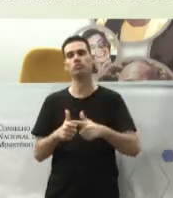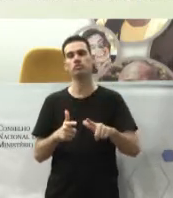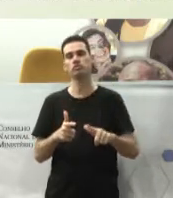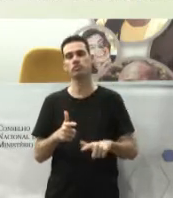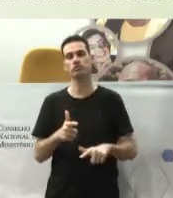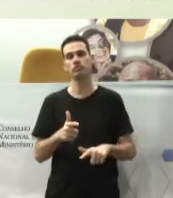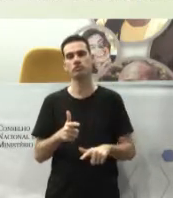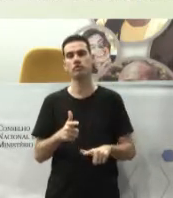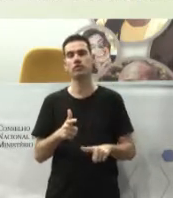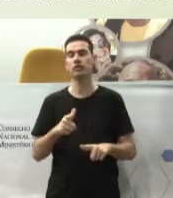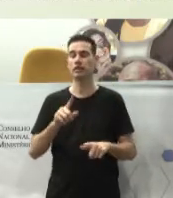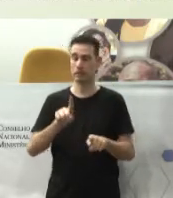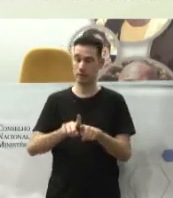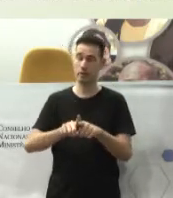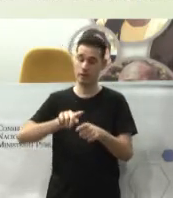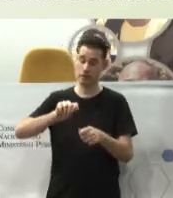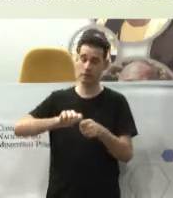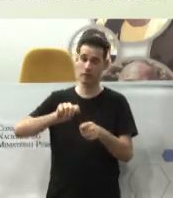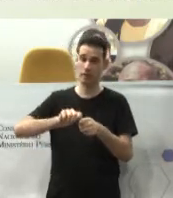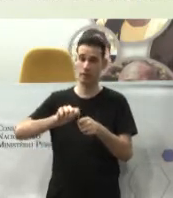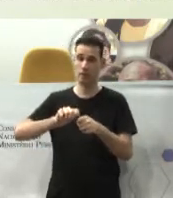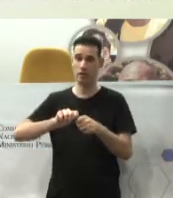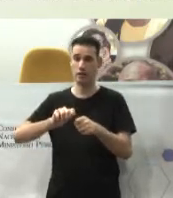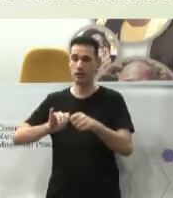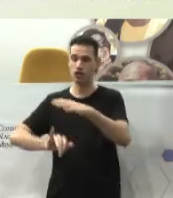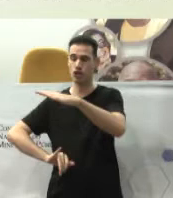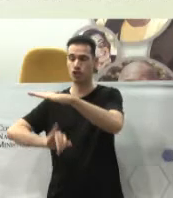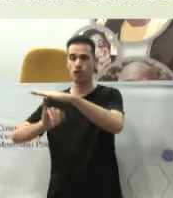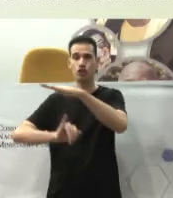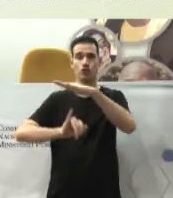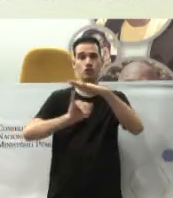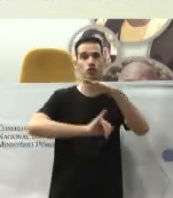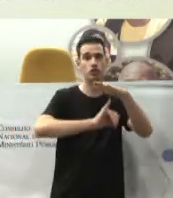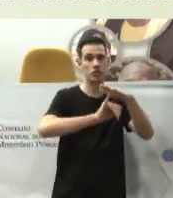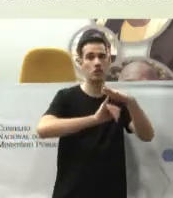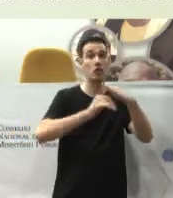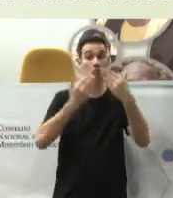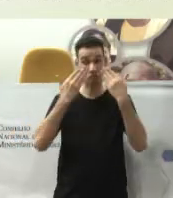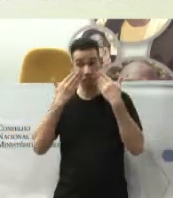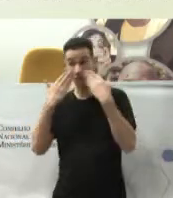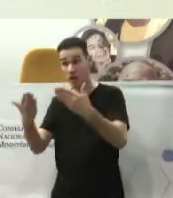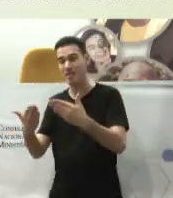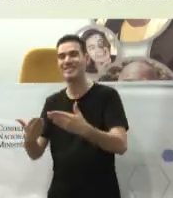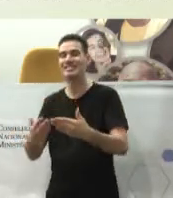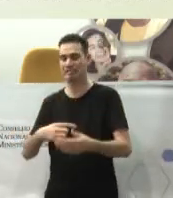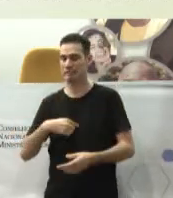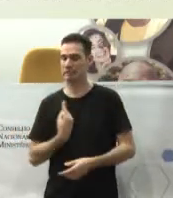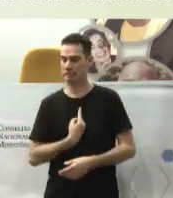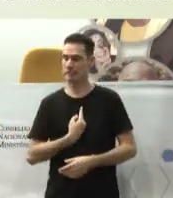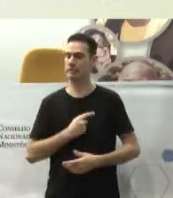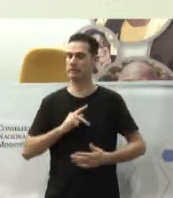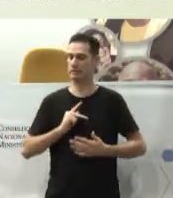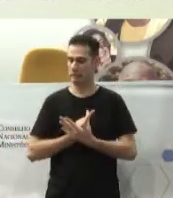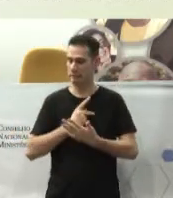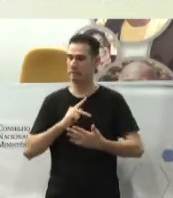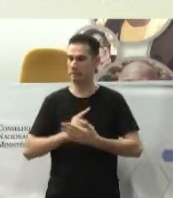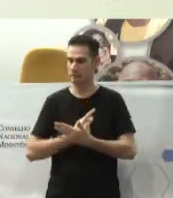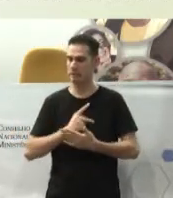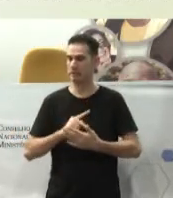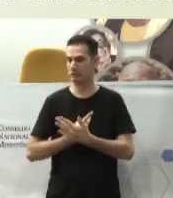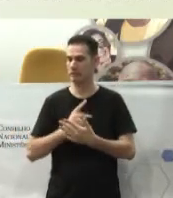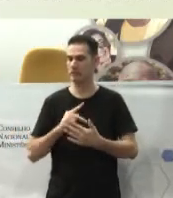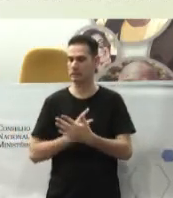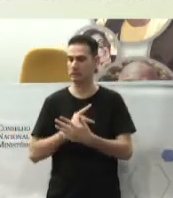e fazer com que as instituições envolvidas reconheçam o erro. Reconheçam que elas